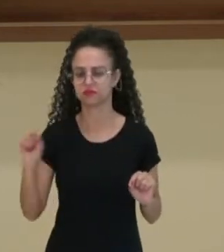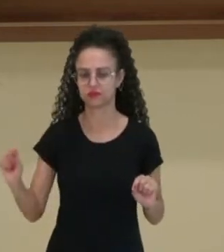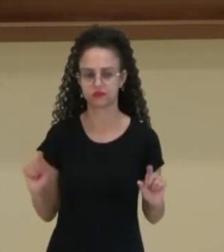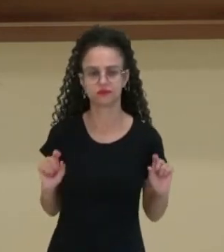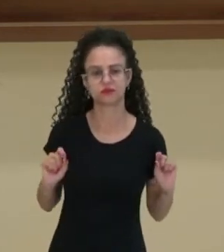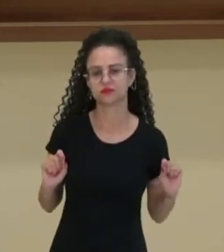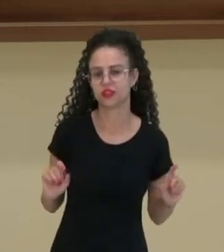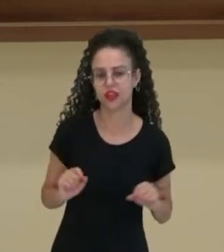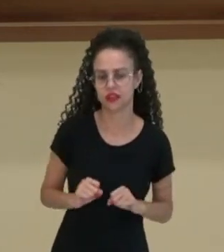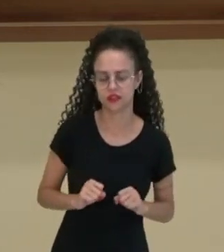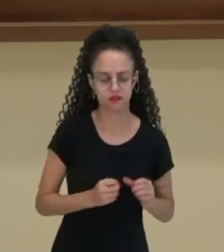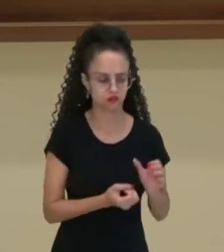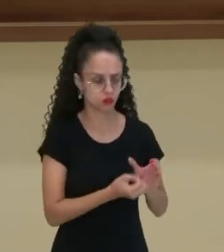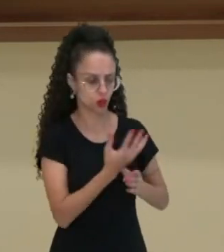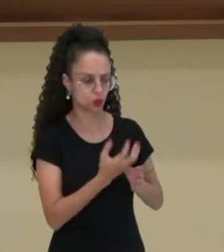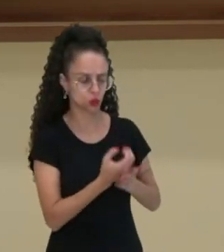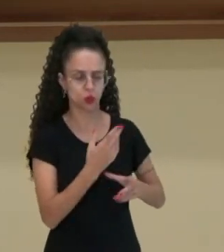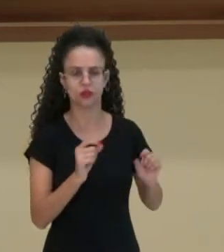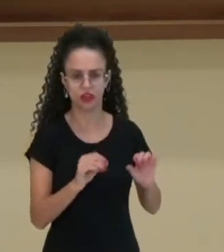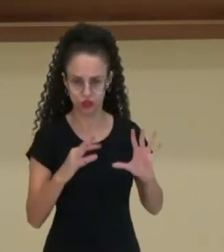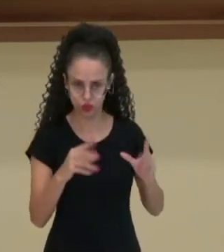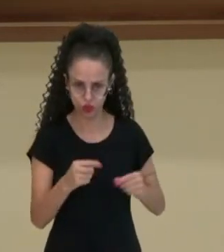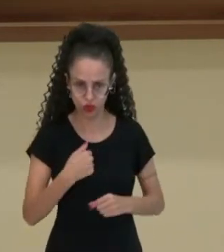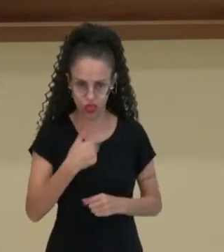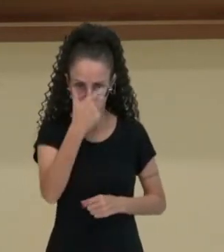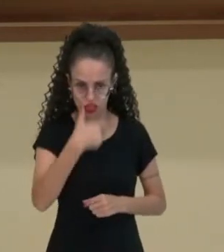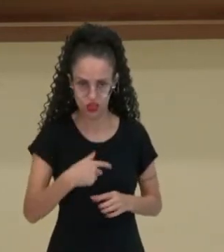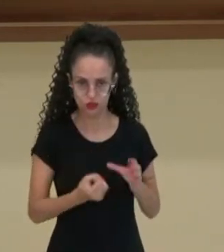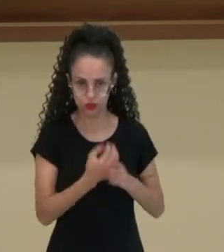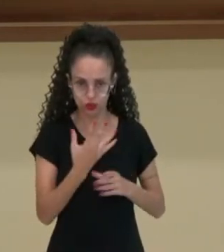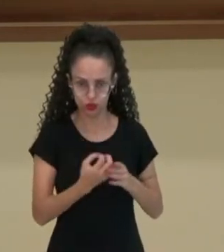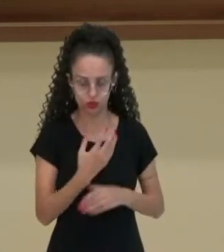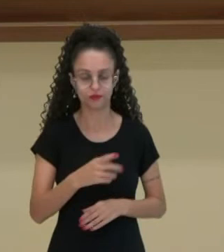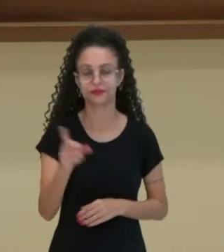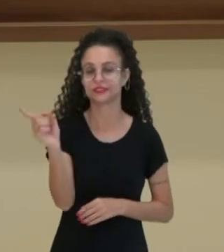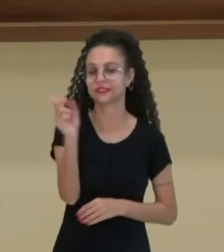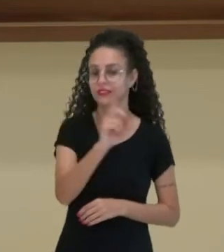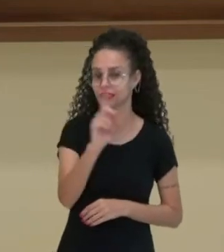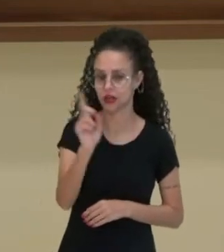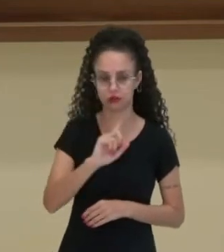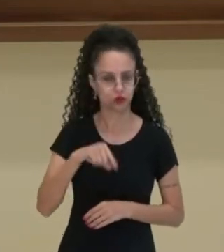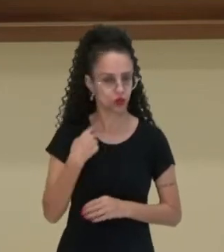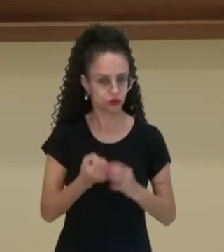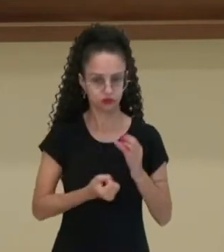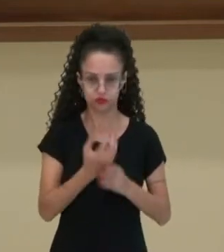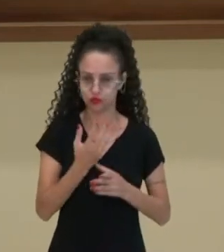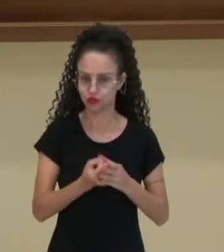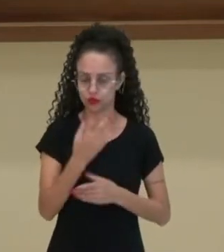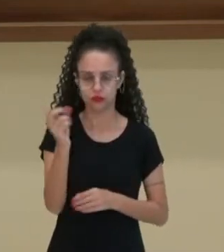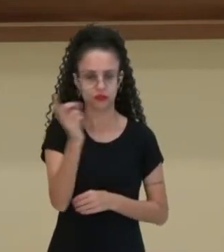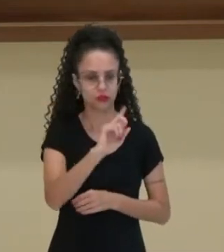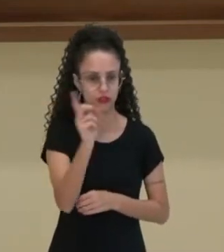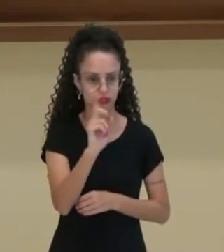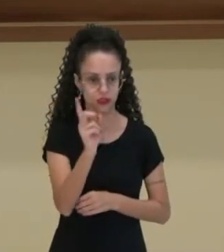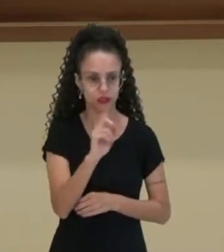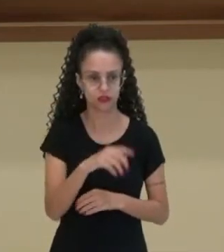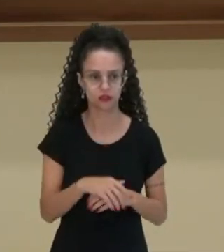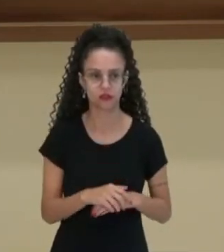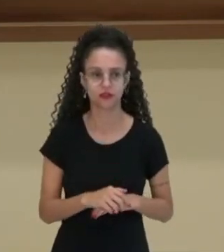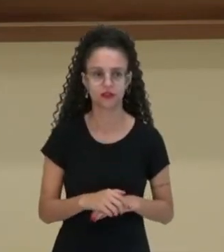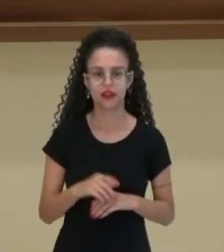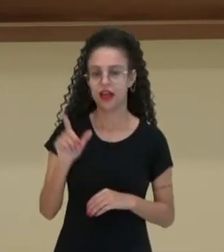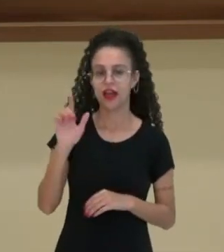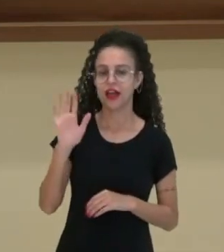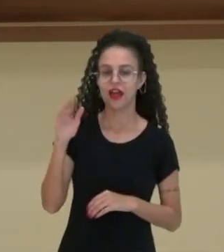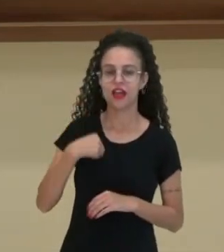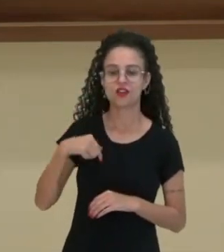pode ser produtor, professora? Todo mundo? Eu sou um produtor? Não, nós não somos produtores, né? Há quem